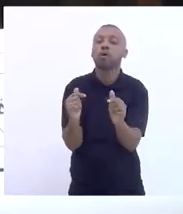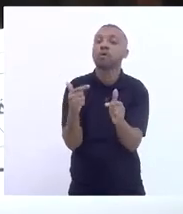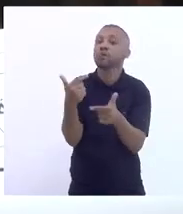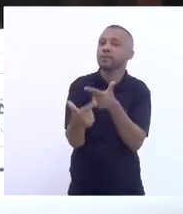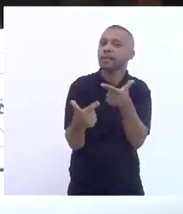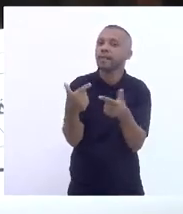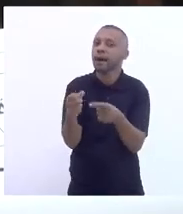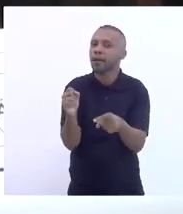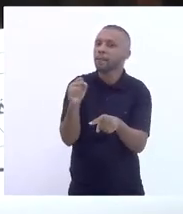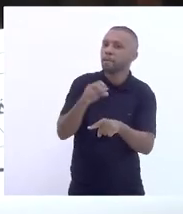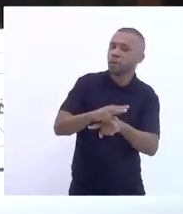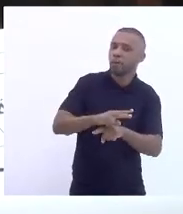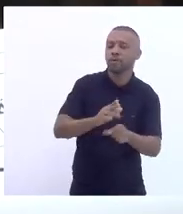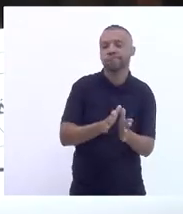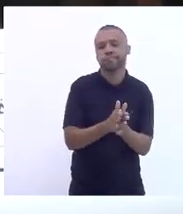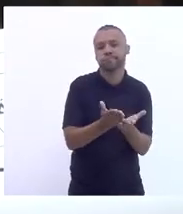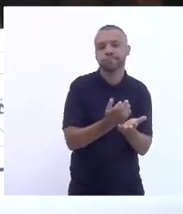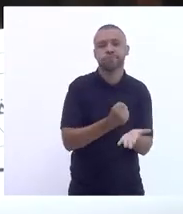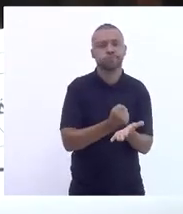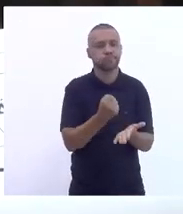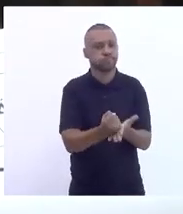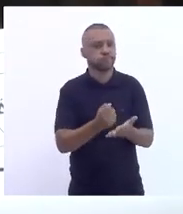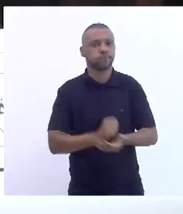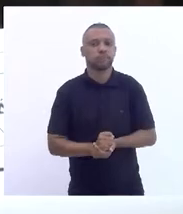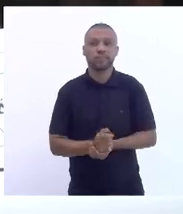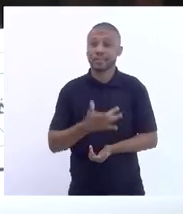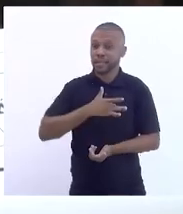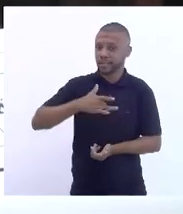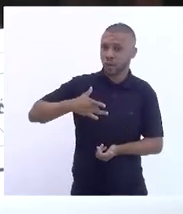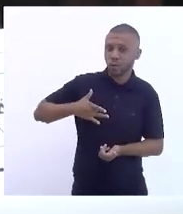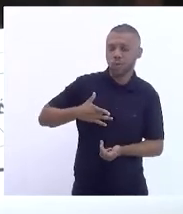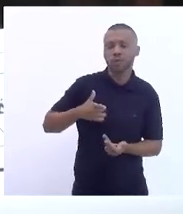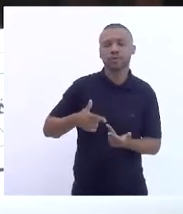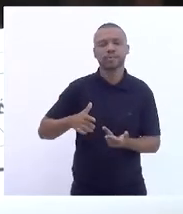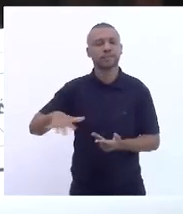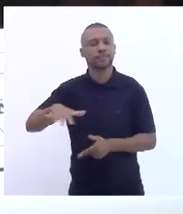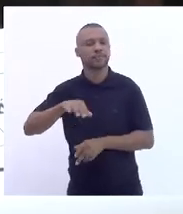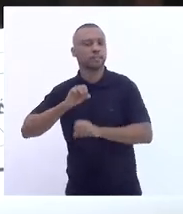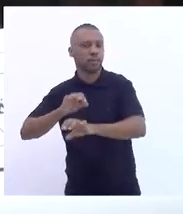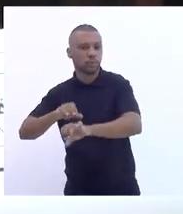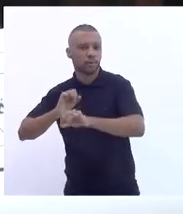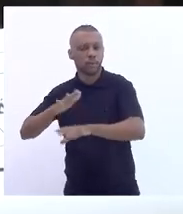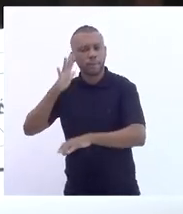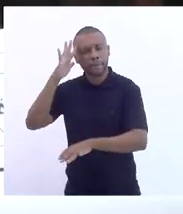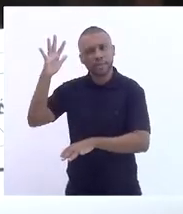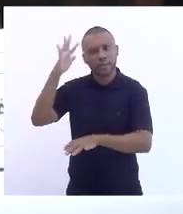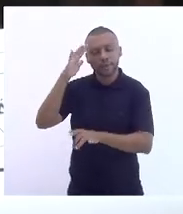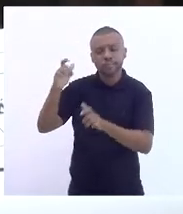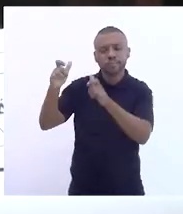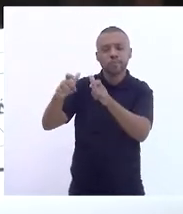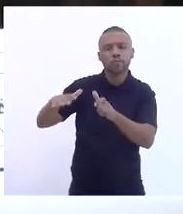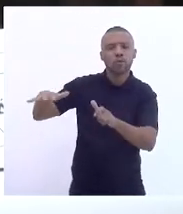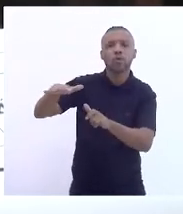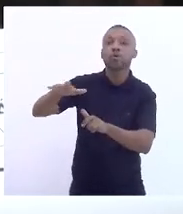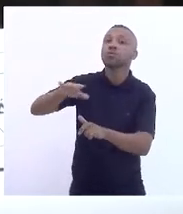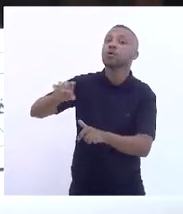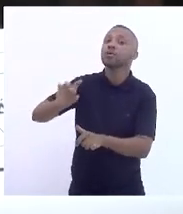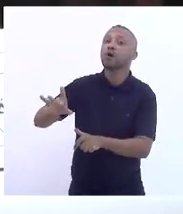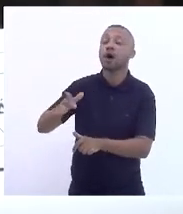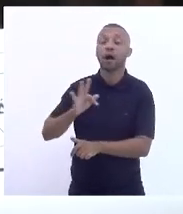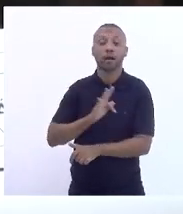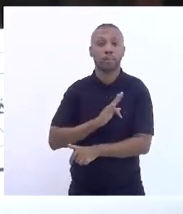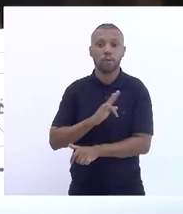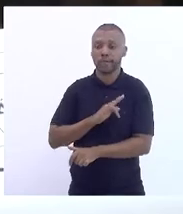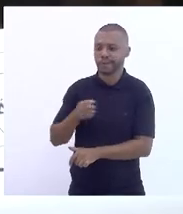na saúde na educação pensar nos territórios de favela não como um espaço simplesmente do braço armado do Estado